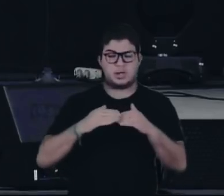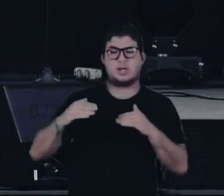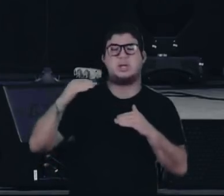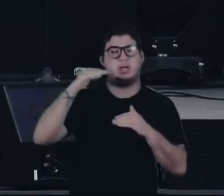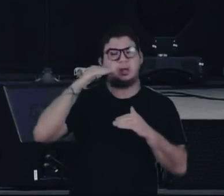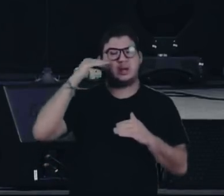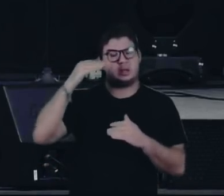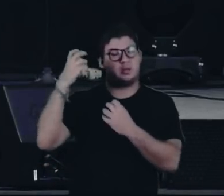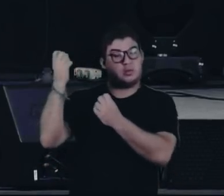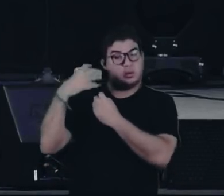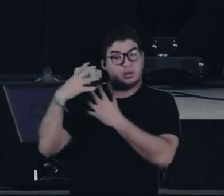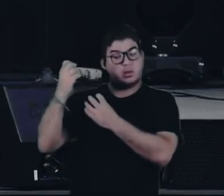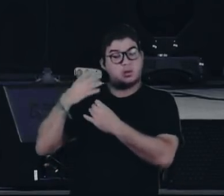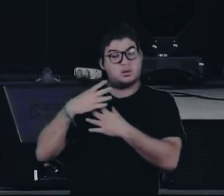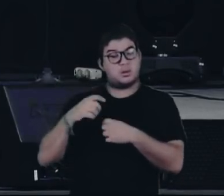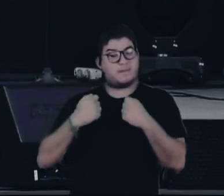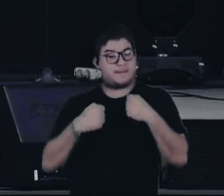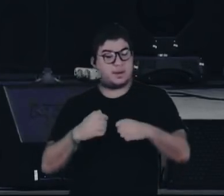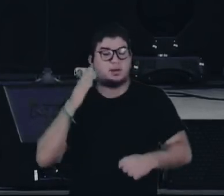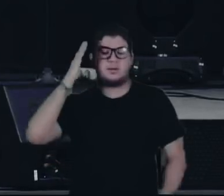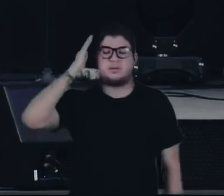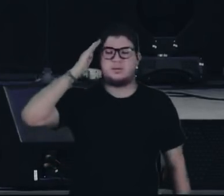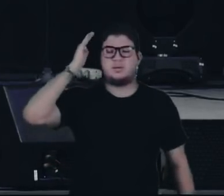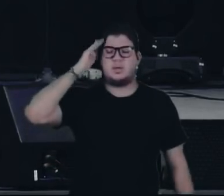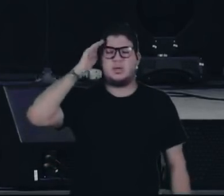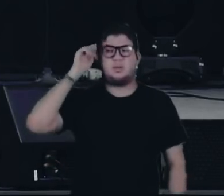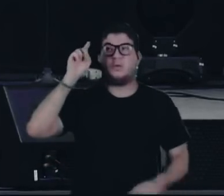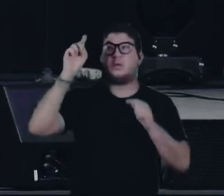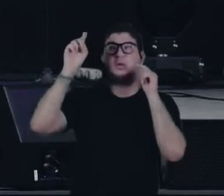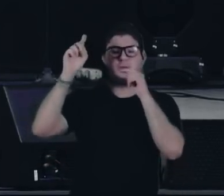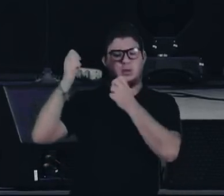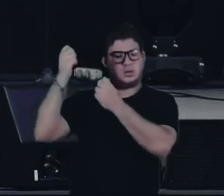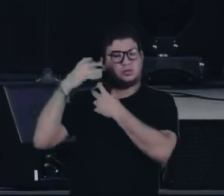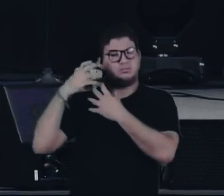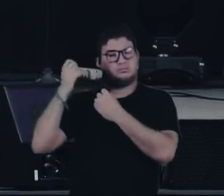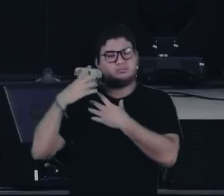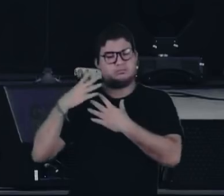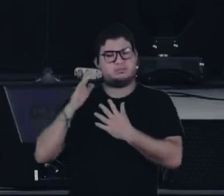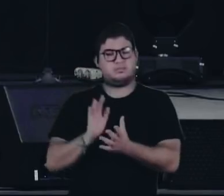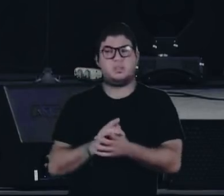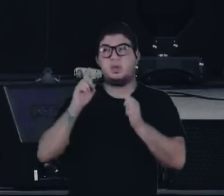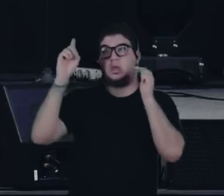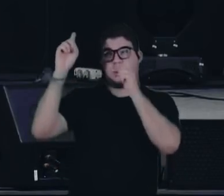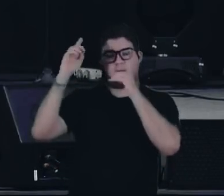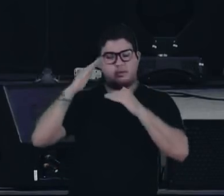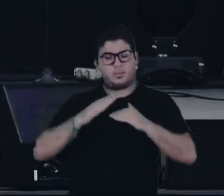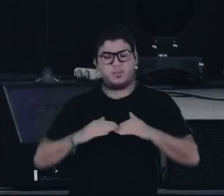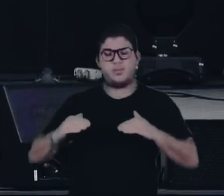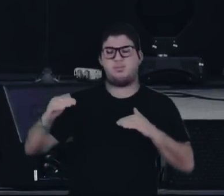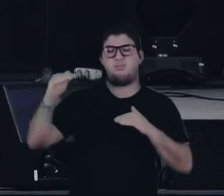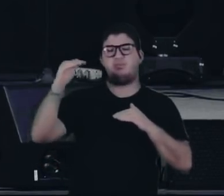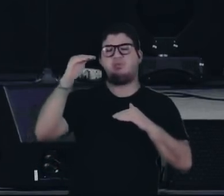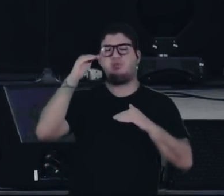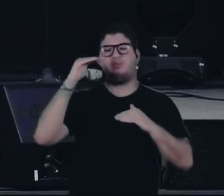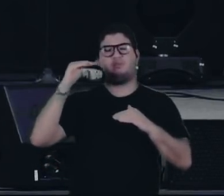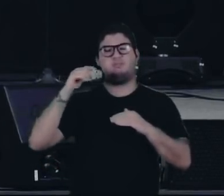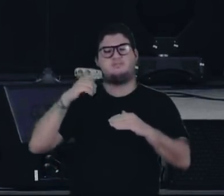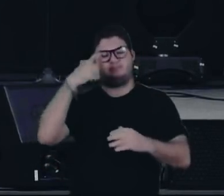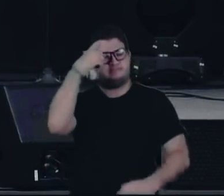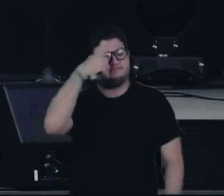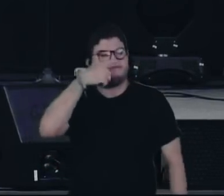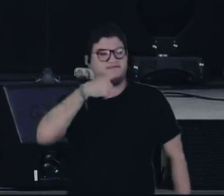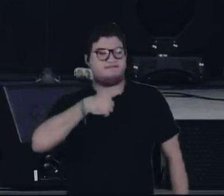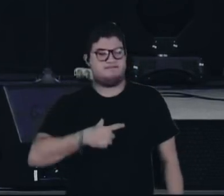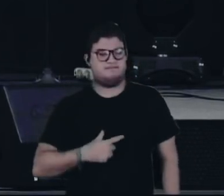é nesse momento que a gente tem que entender quem nos criou. Nós fomos criados por Deus para sermos